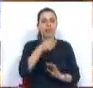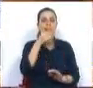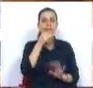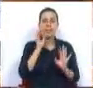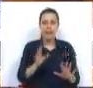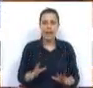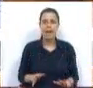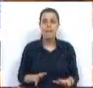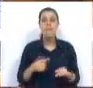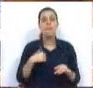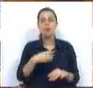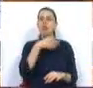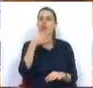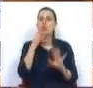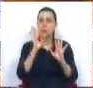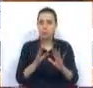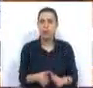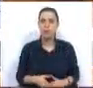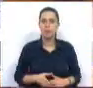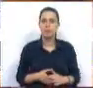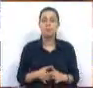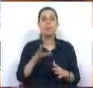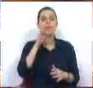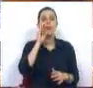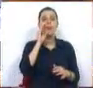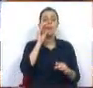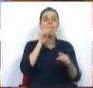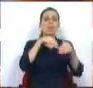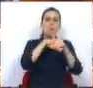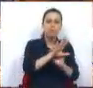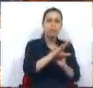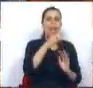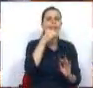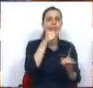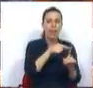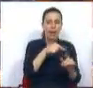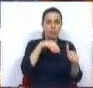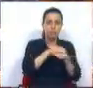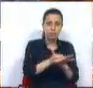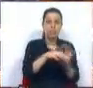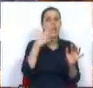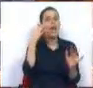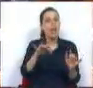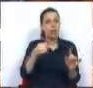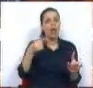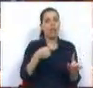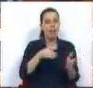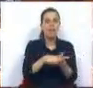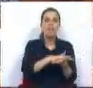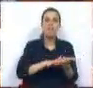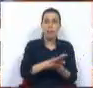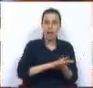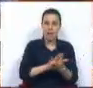Terras. E eu explico. O Banco de Terras, naturalmente, deve ter uma